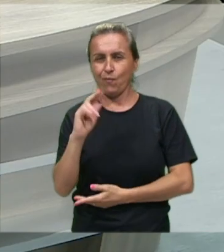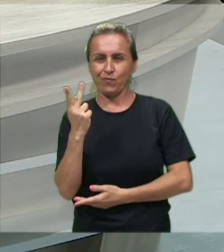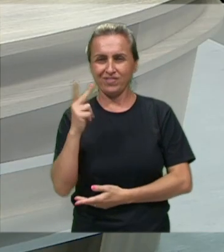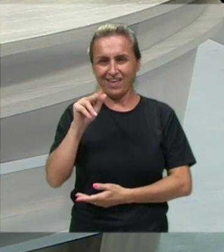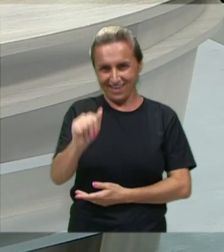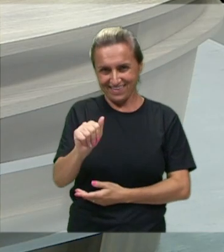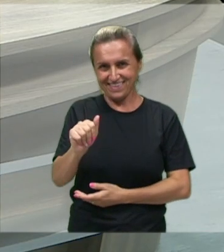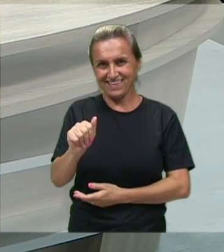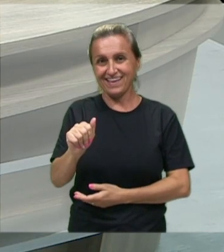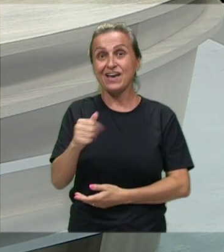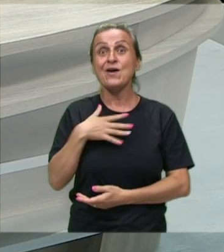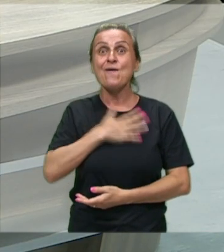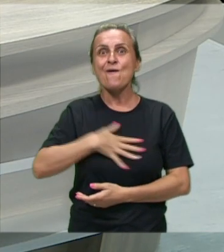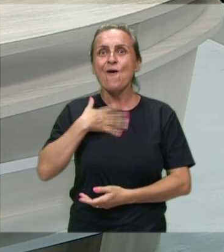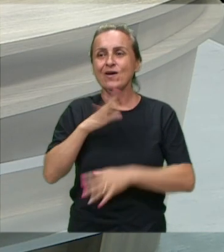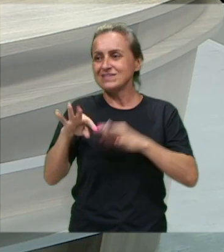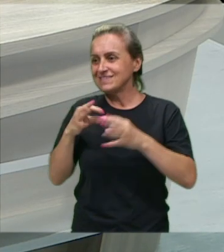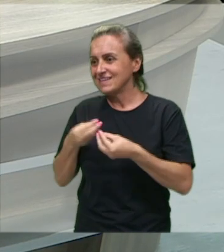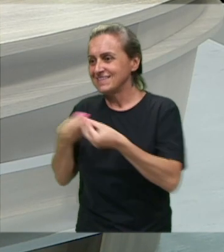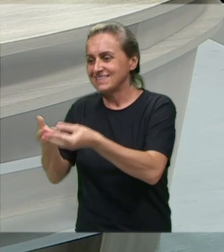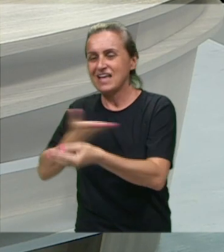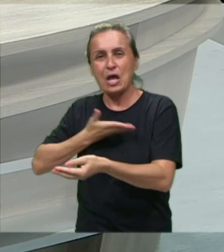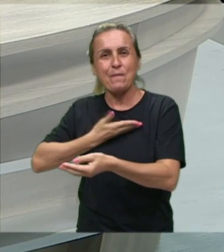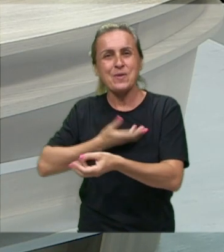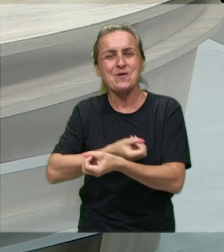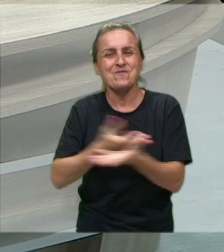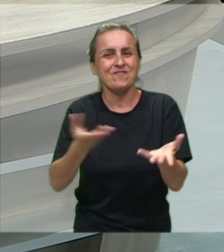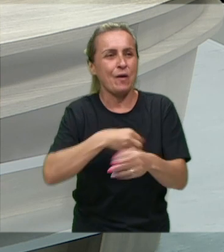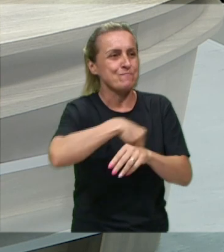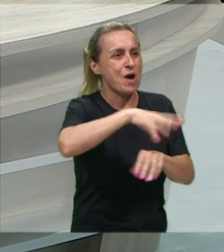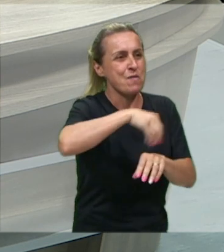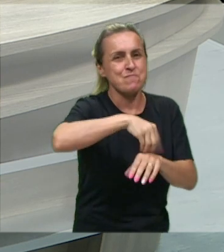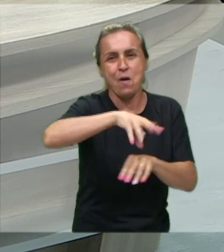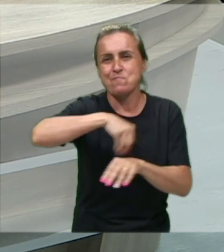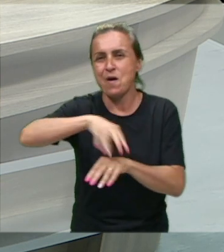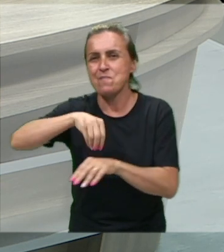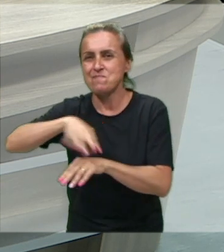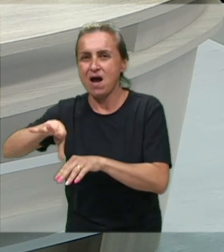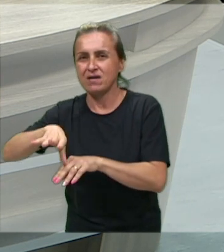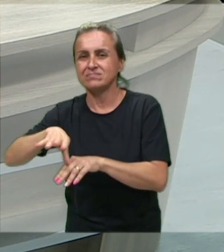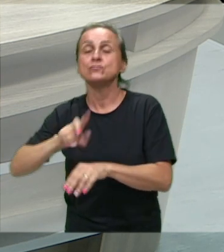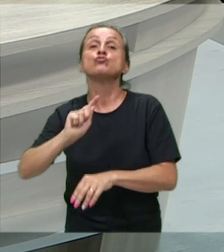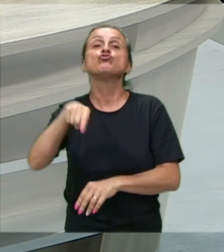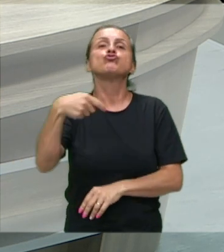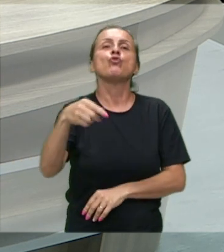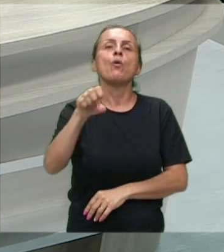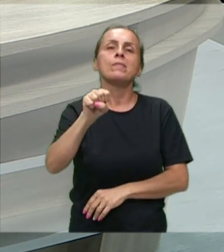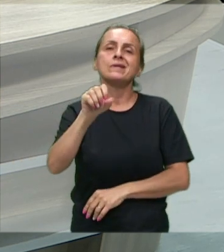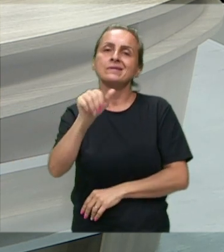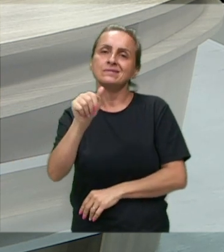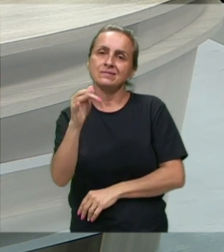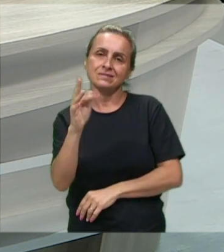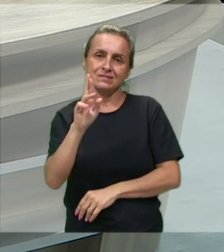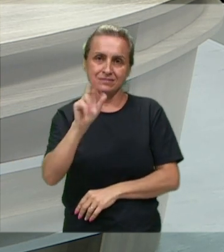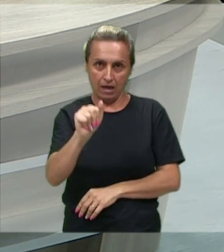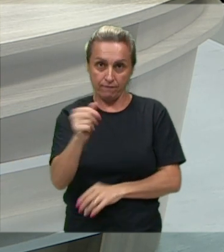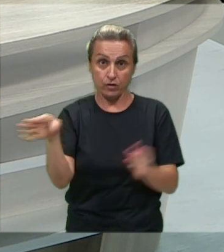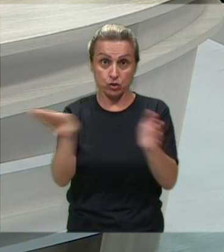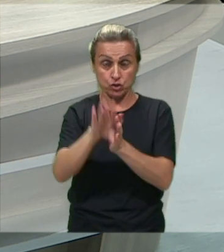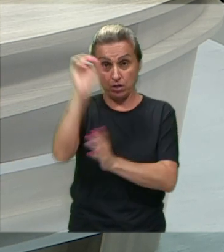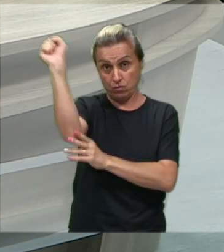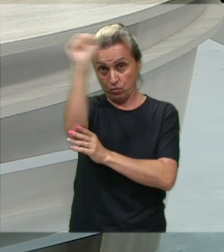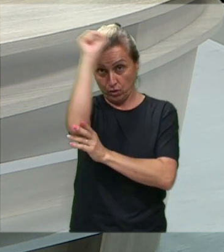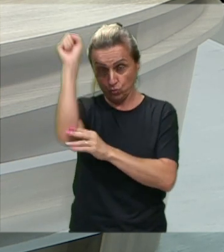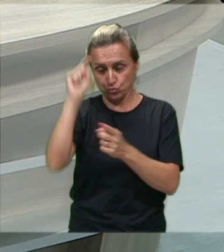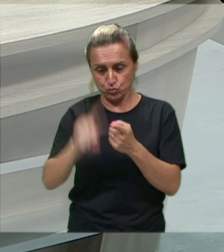então a gente quer fazer. E popularmente é uma questão de safra. O peixe vem do Rio Grande do Sul, vem da Argentina, do